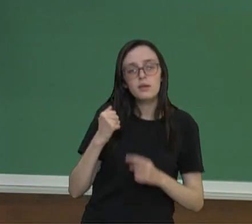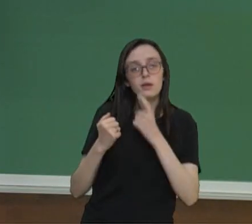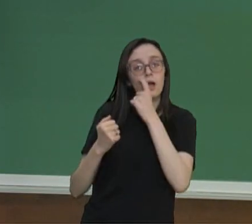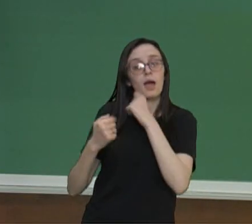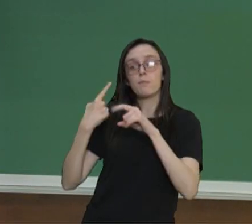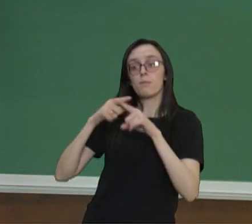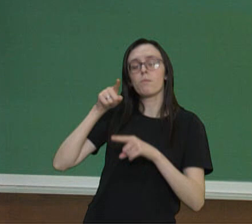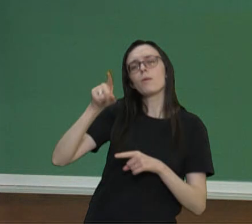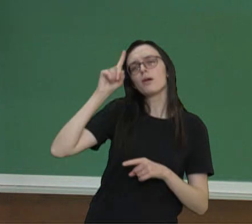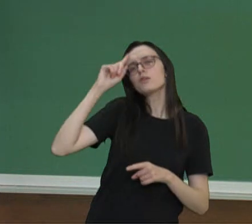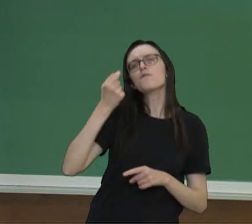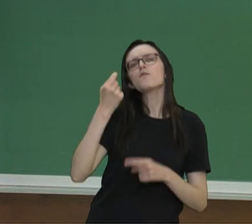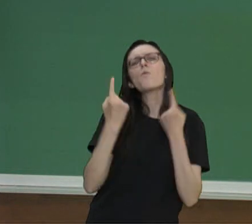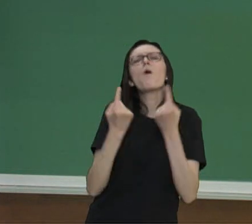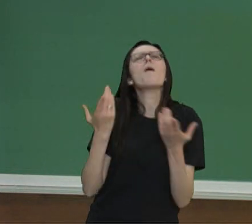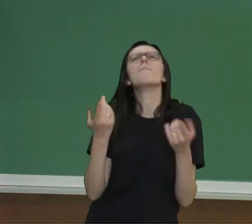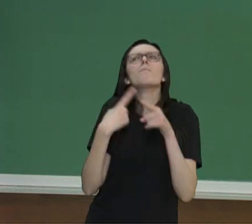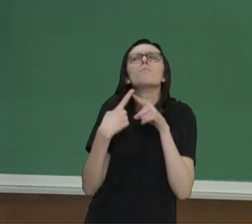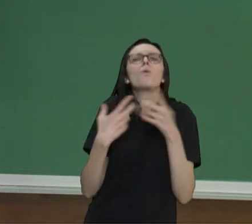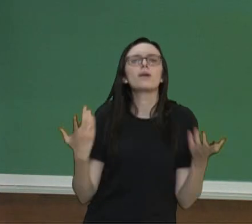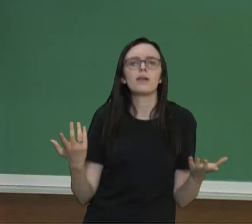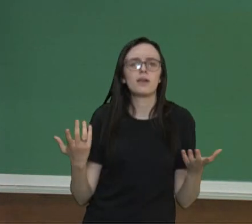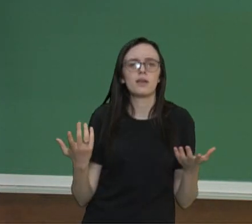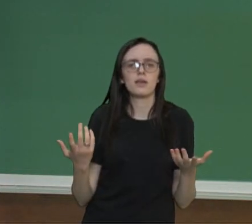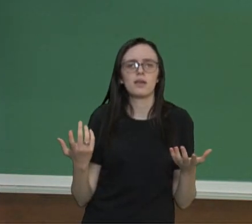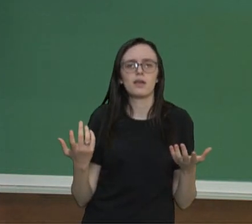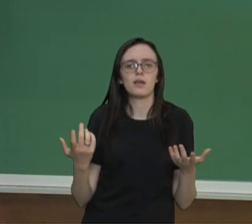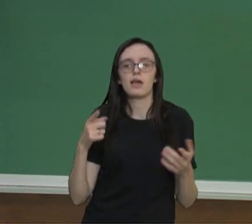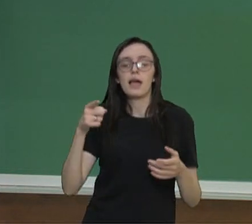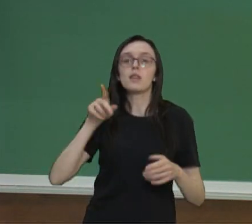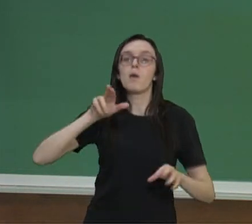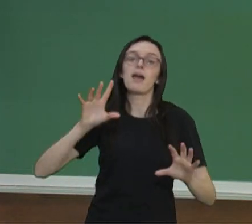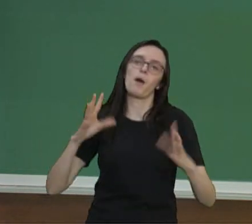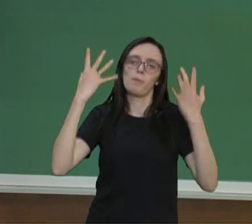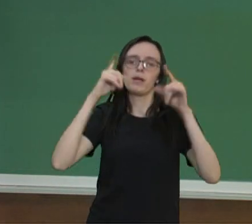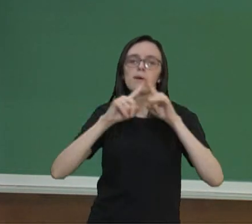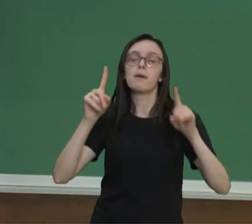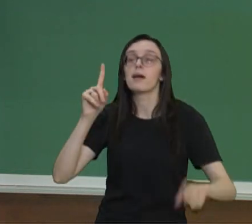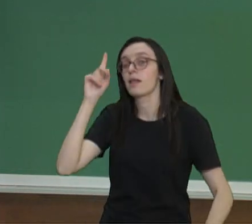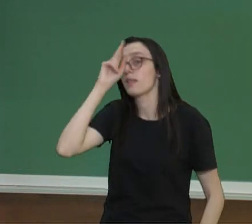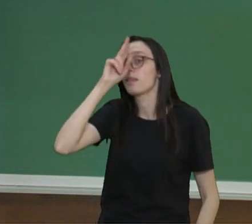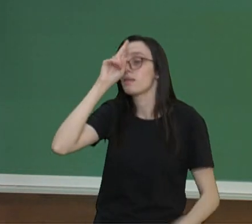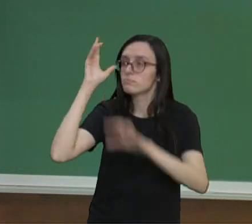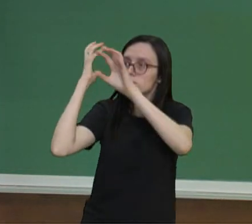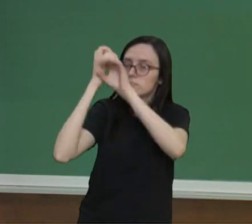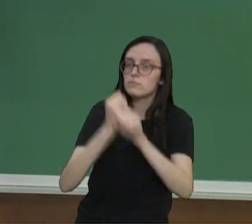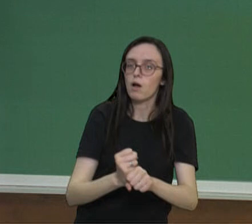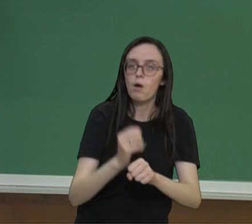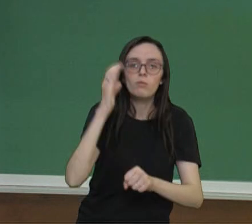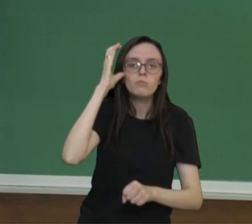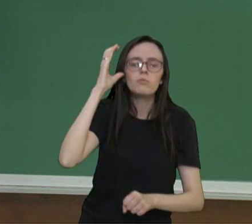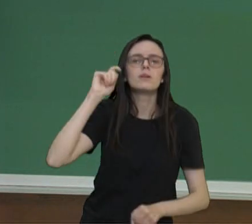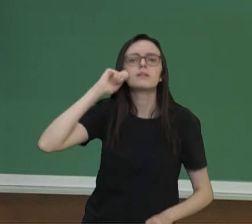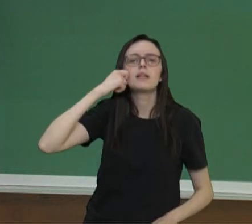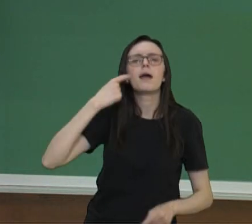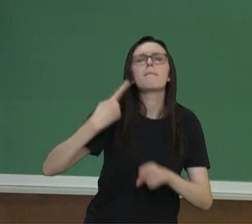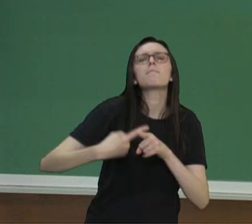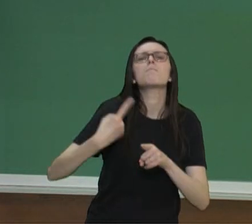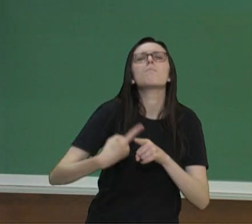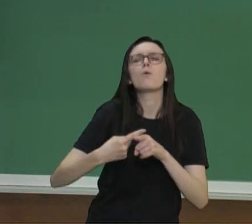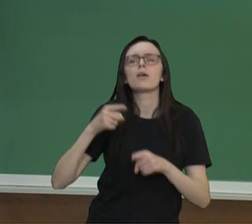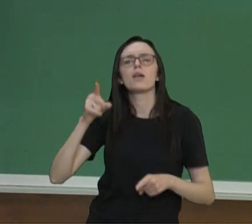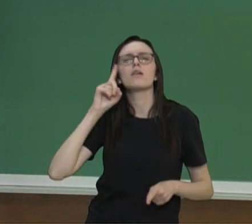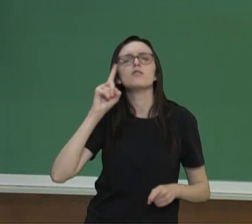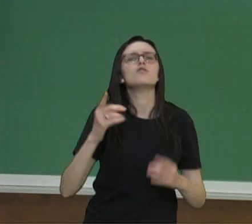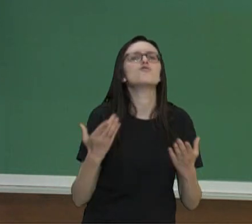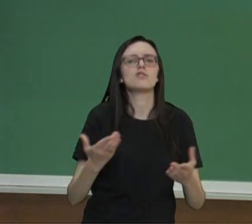dia, 20 de novembro, para não se comemorar, mas relembrar, né, essa consciência negra, por que esse